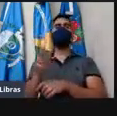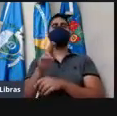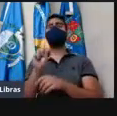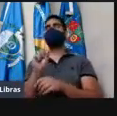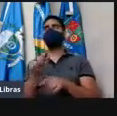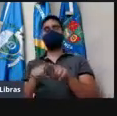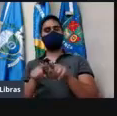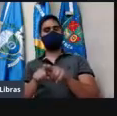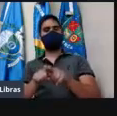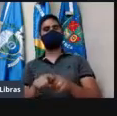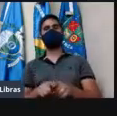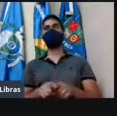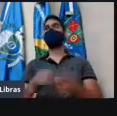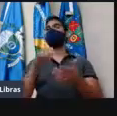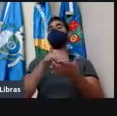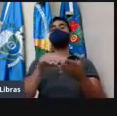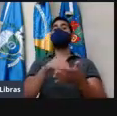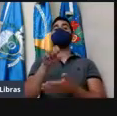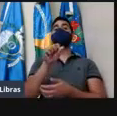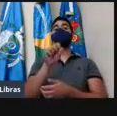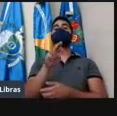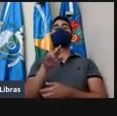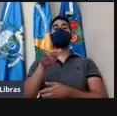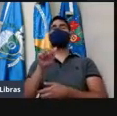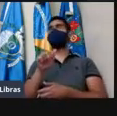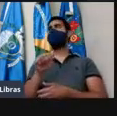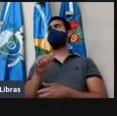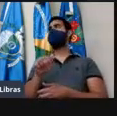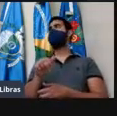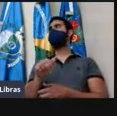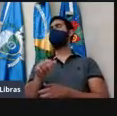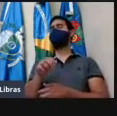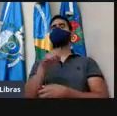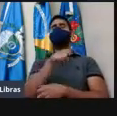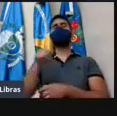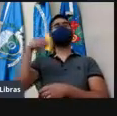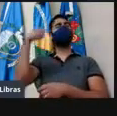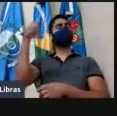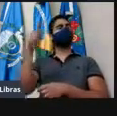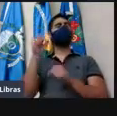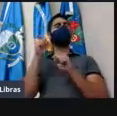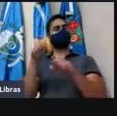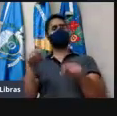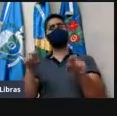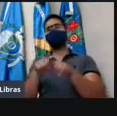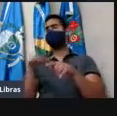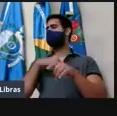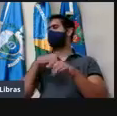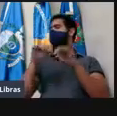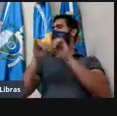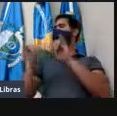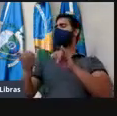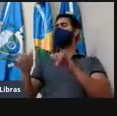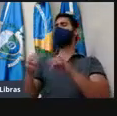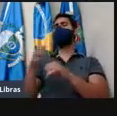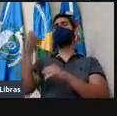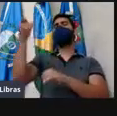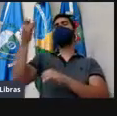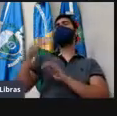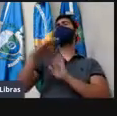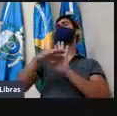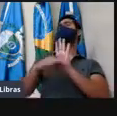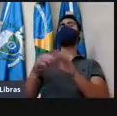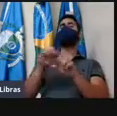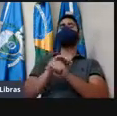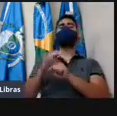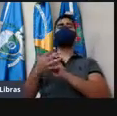gasto nisso. A secretária Soraya vem aqui semana que vem. De repente, a secretária até já vem com esse informativo, que a prestação de contas do Covid, a gente